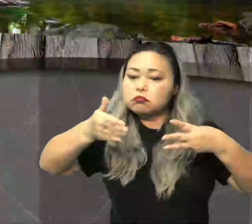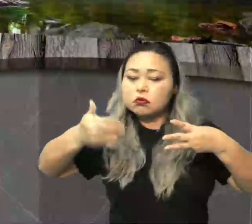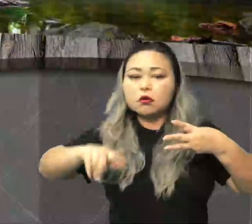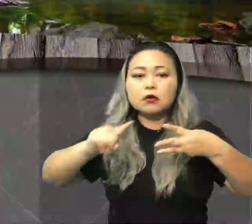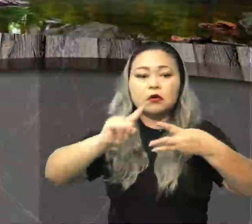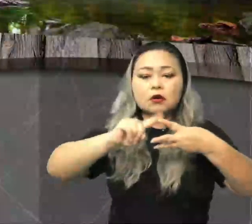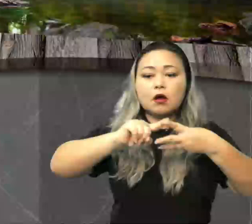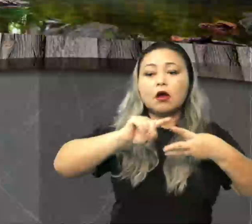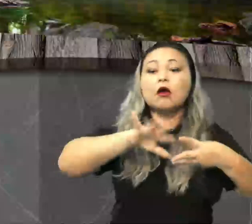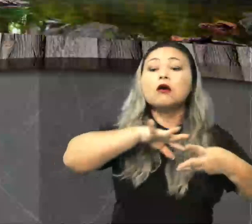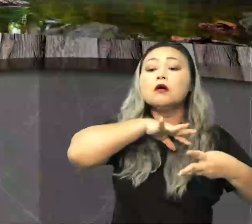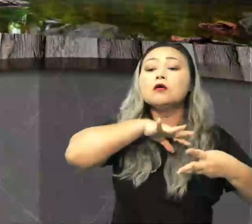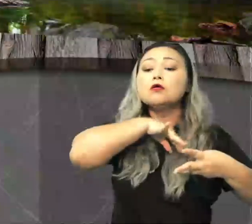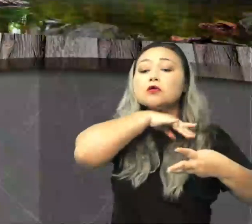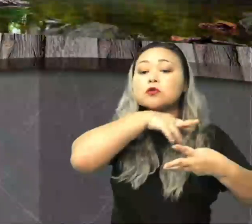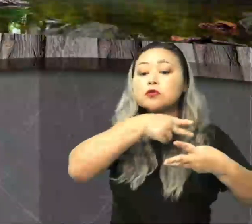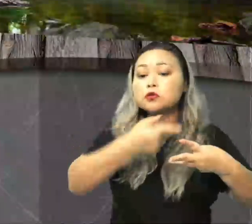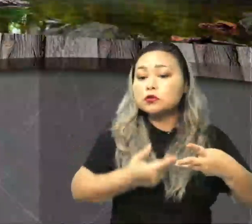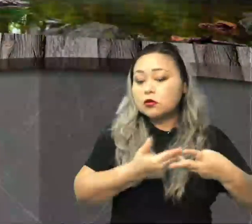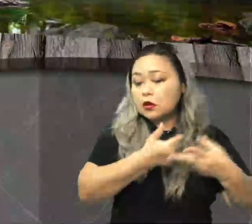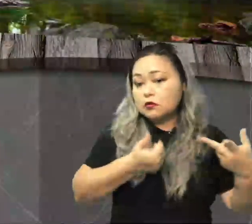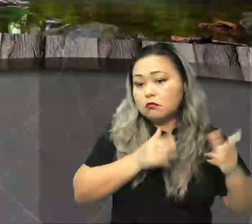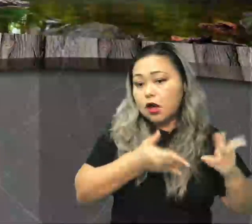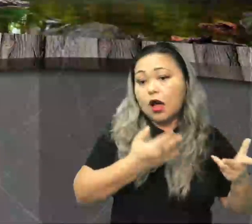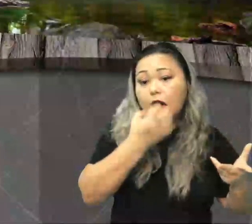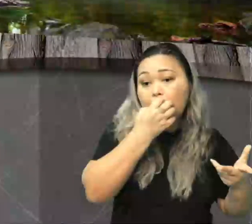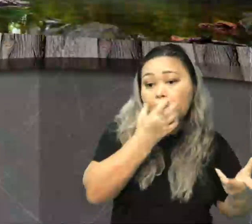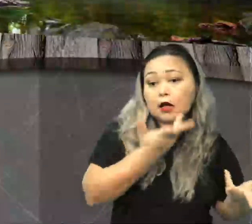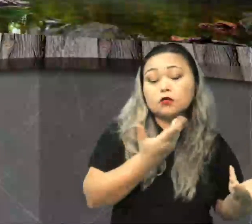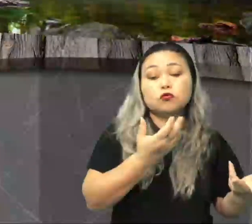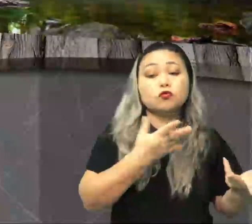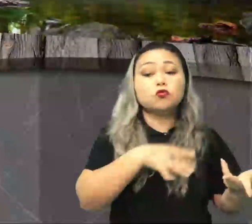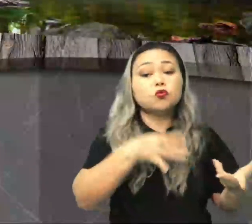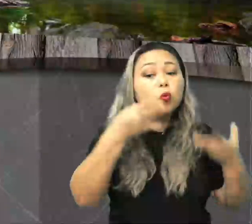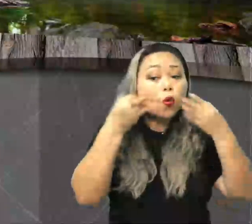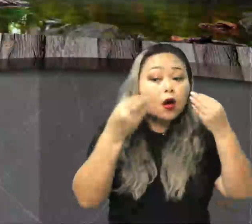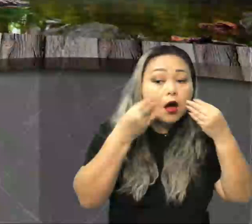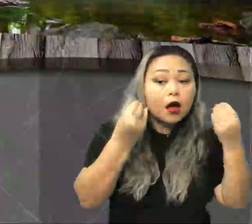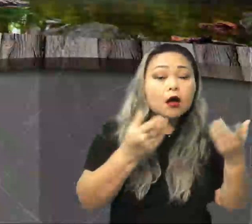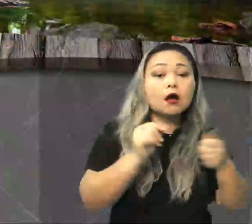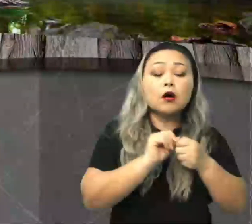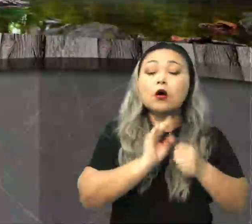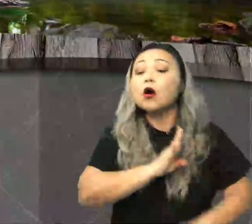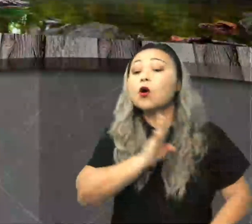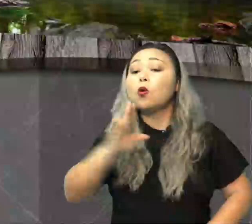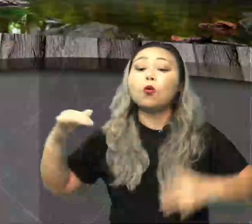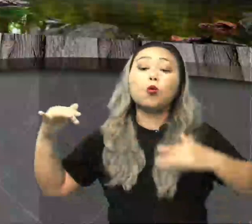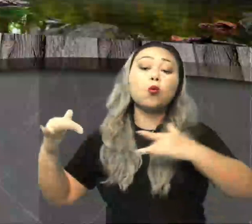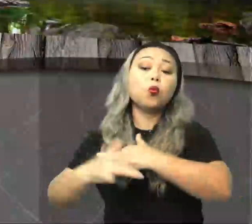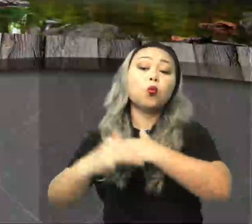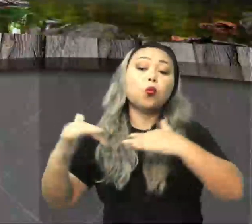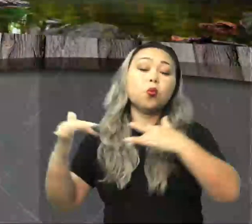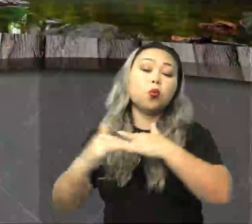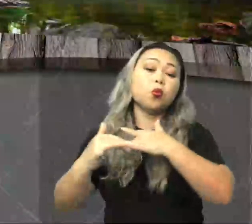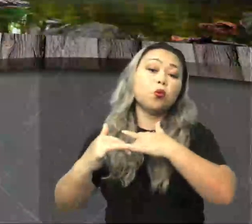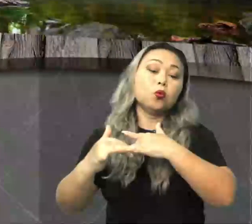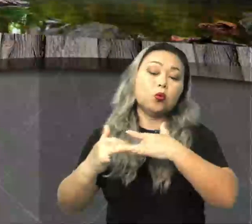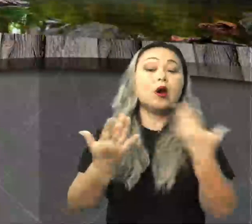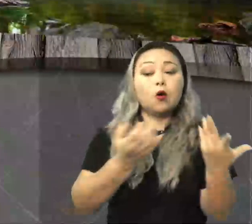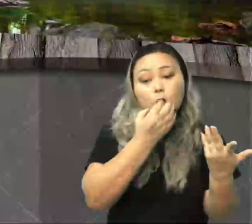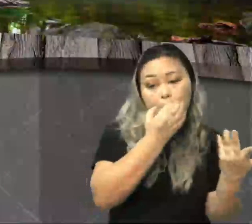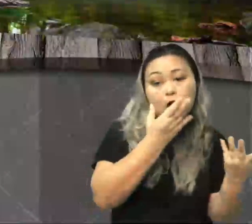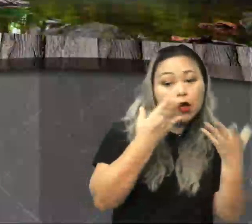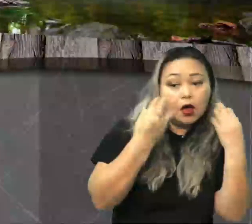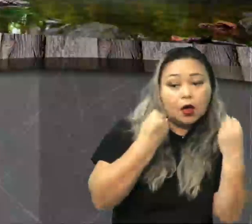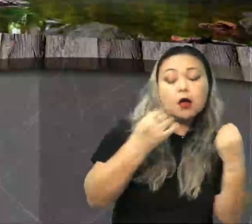agindo sobre animais domésticos, cães e gatos, né? Pode estar agindo na área urbana com esses cães e